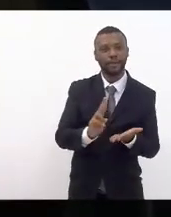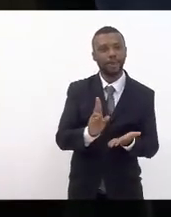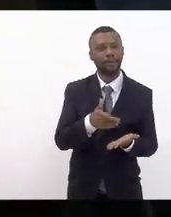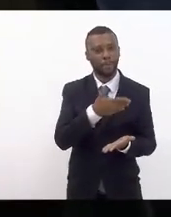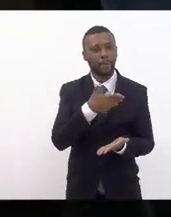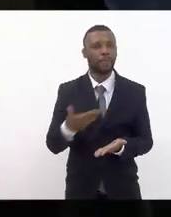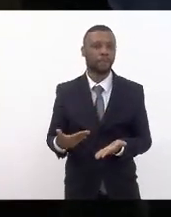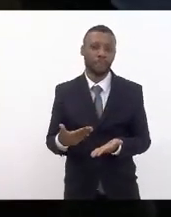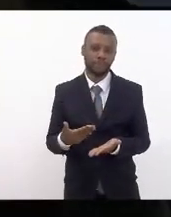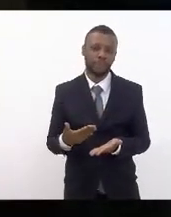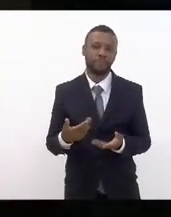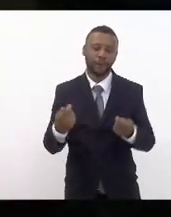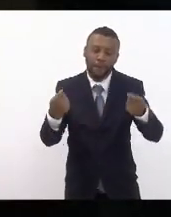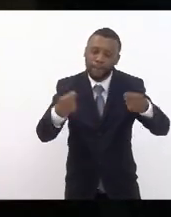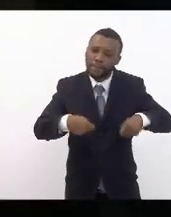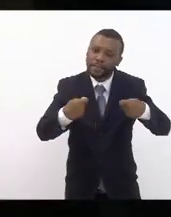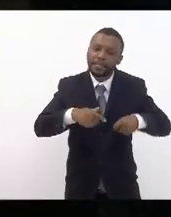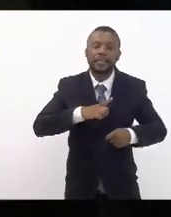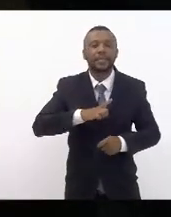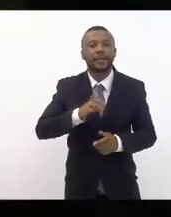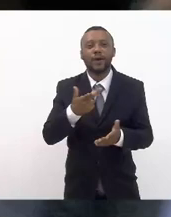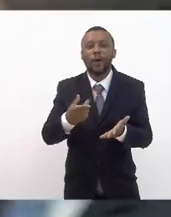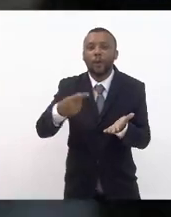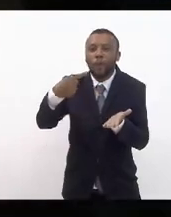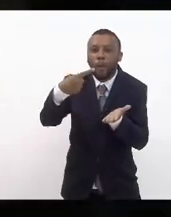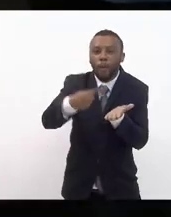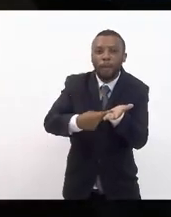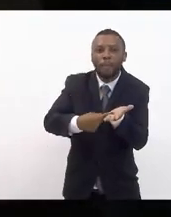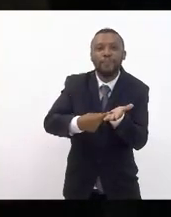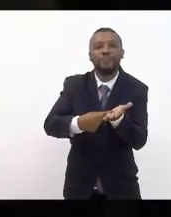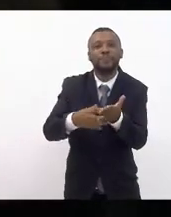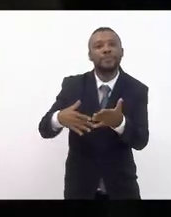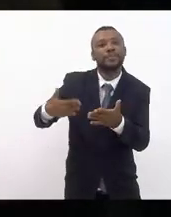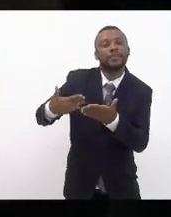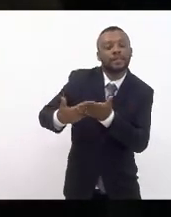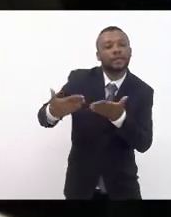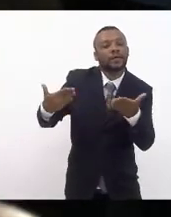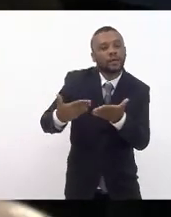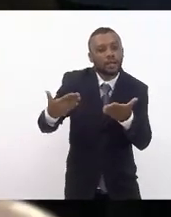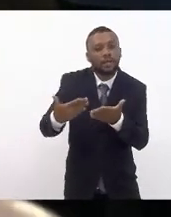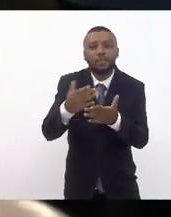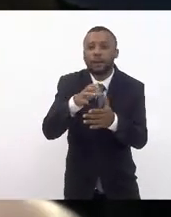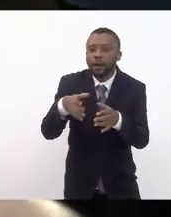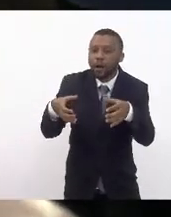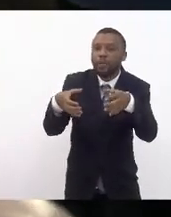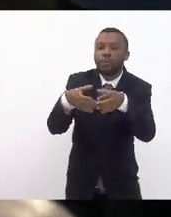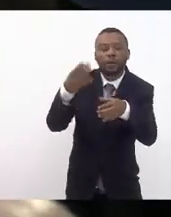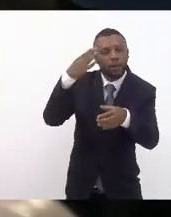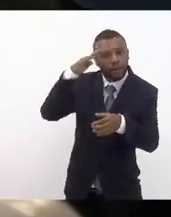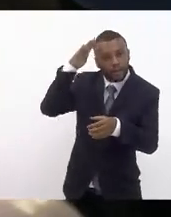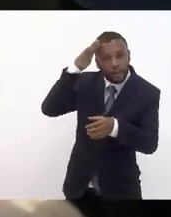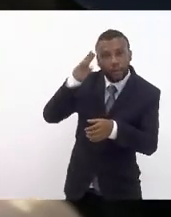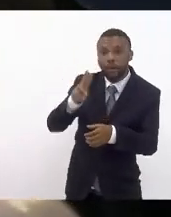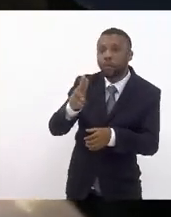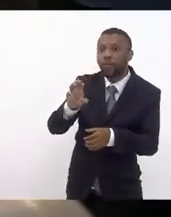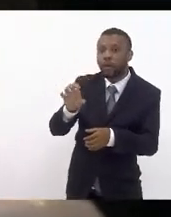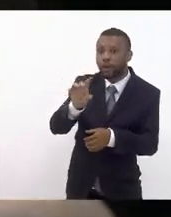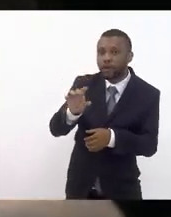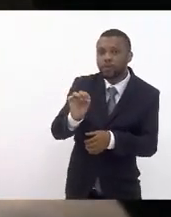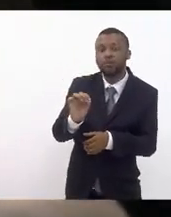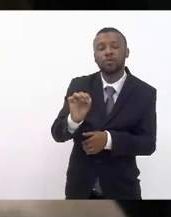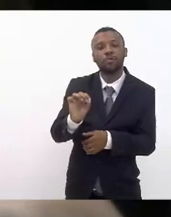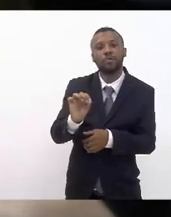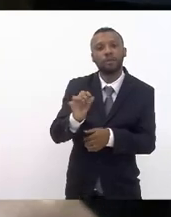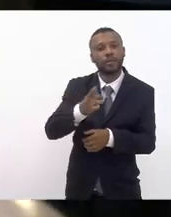Deve ter o compromisso assumido até aqui pela comunidade acadêmica da UESO em levar um ensino